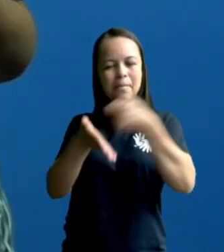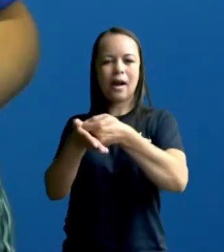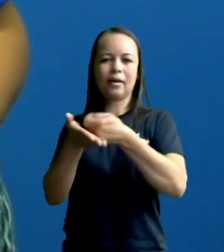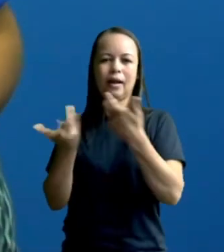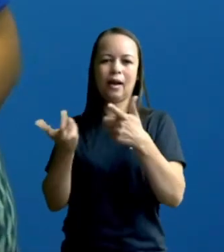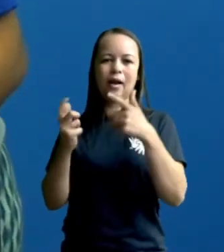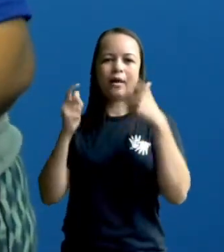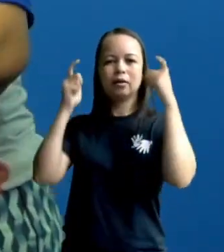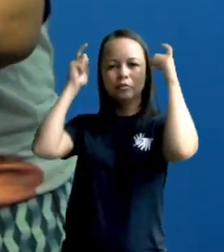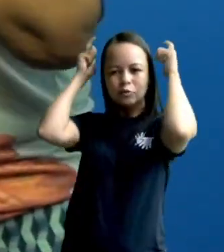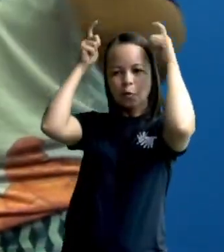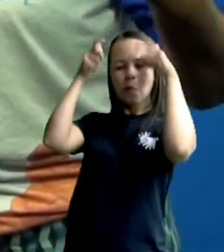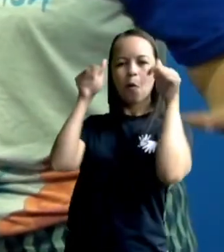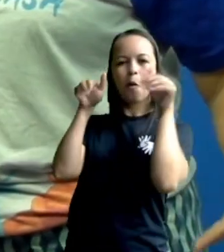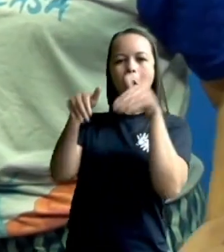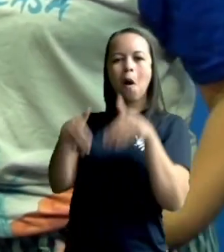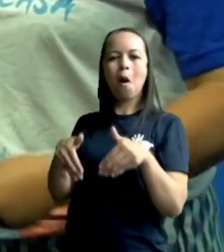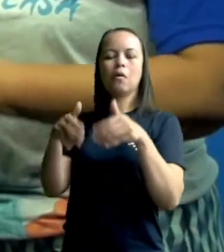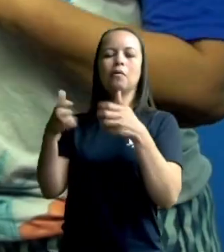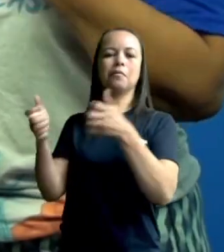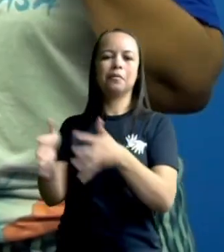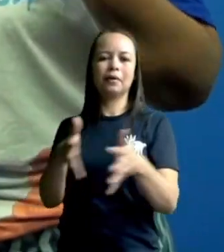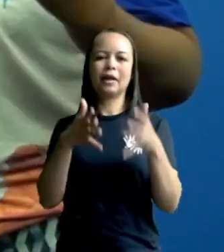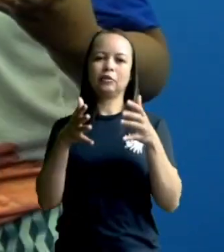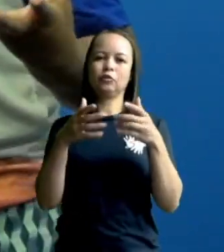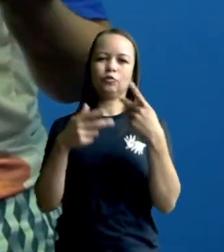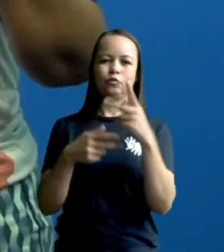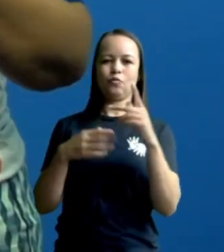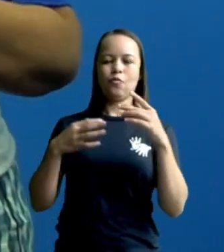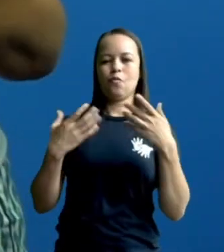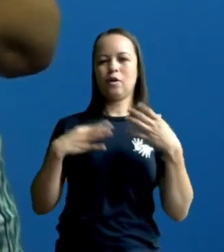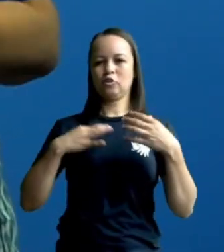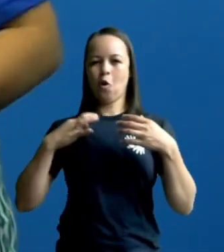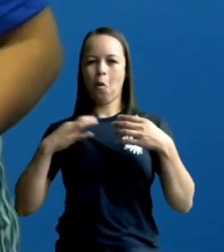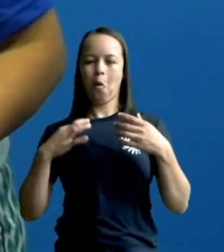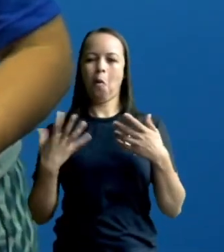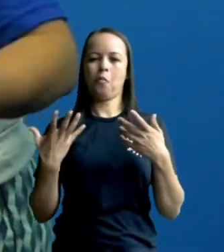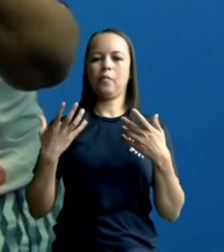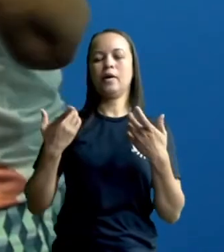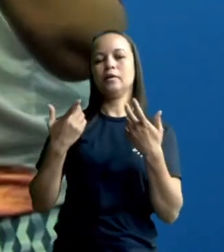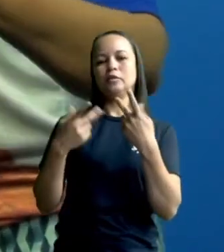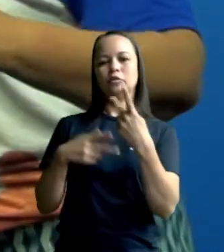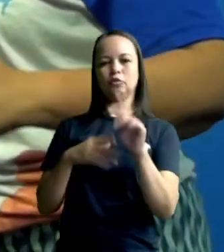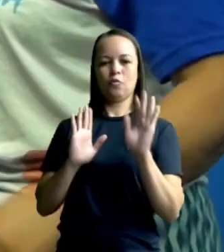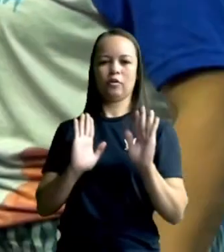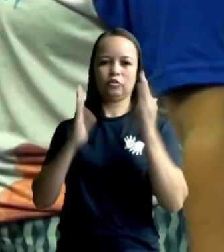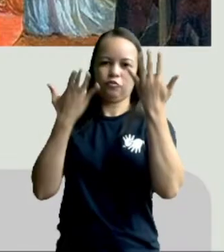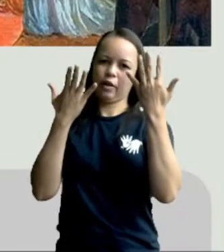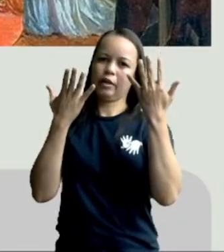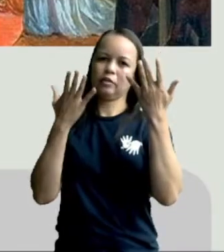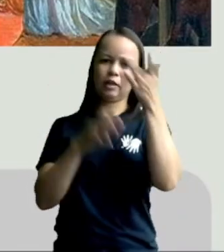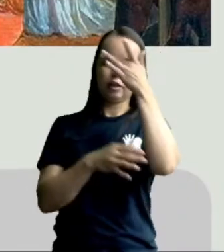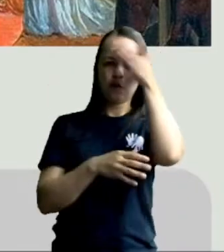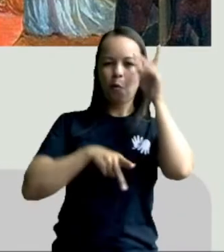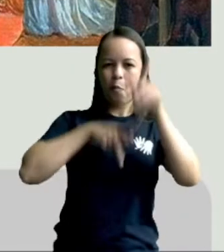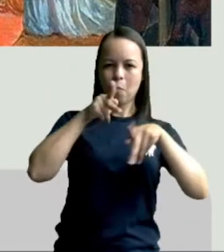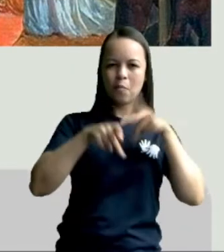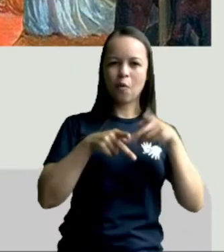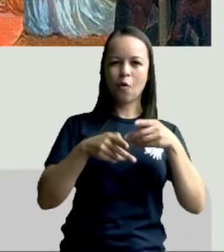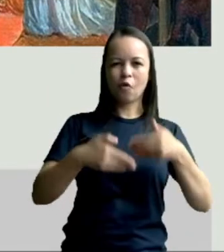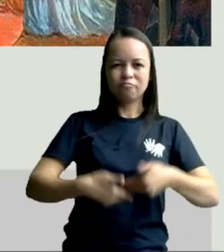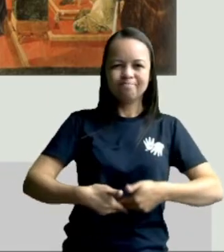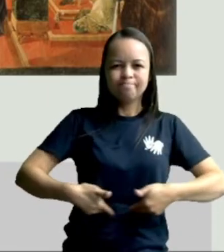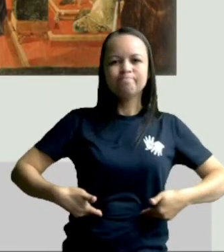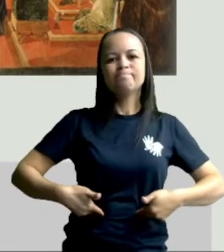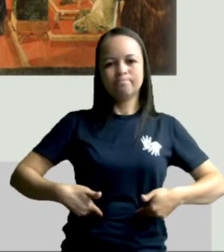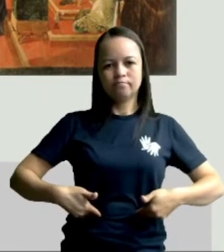as suas festas, com seus vestidos, com tudo muito caro, e o povo passando fome. E então, vê só, que triste,